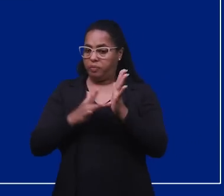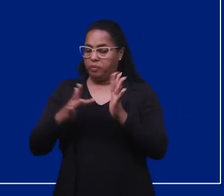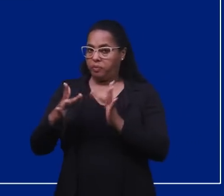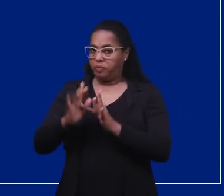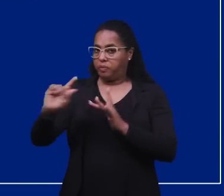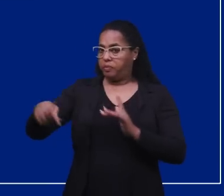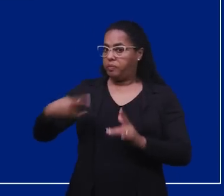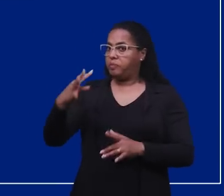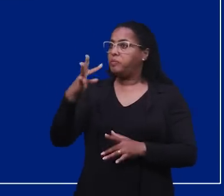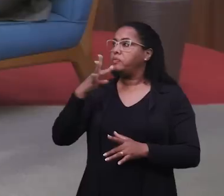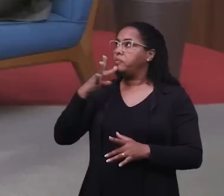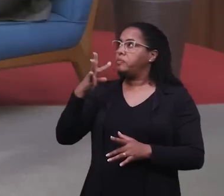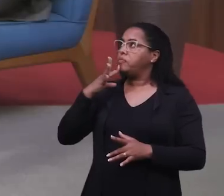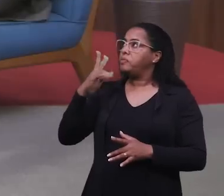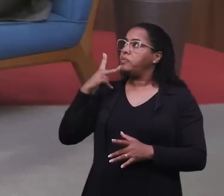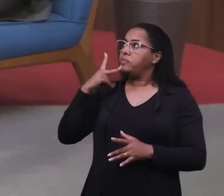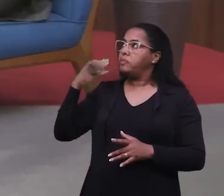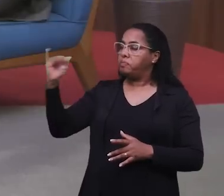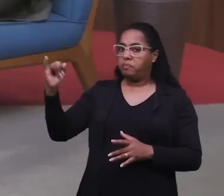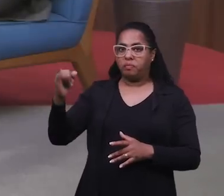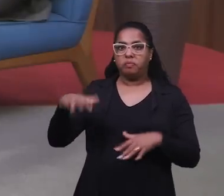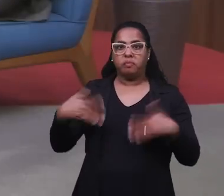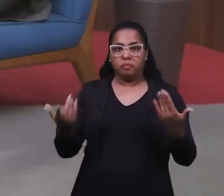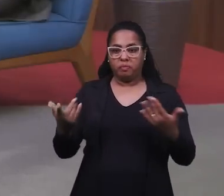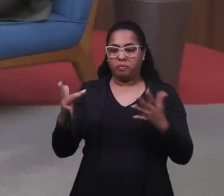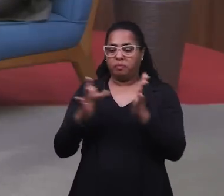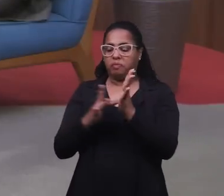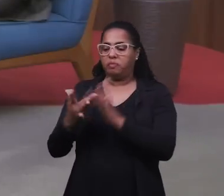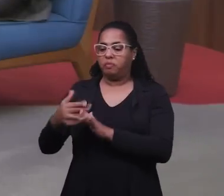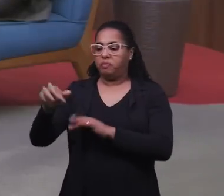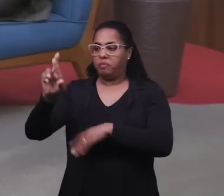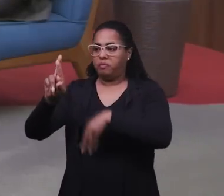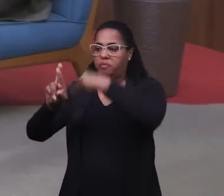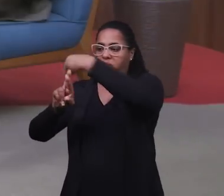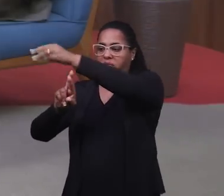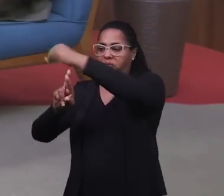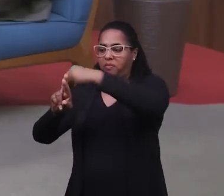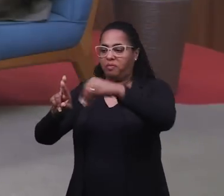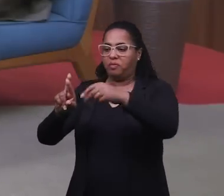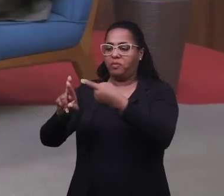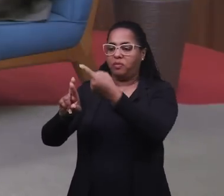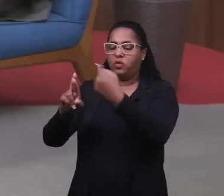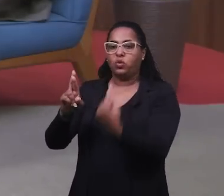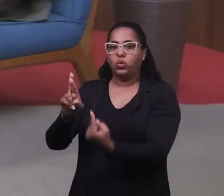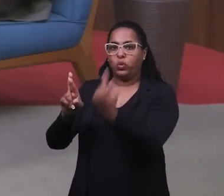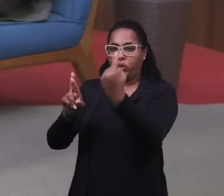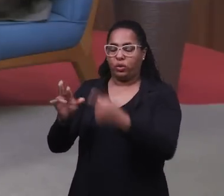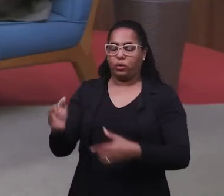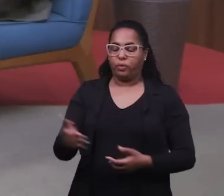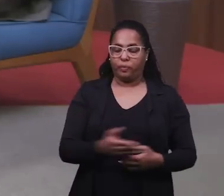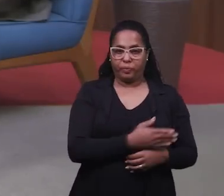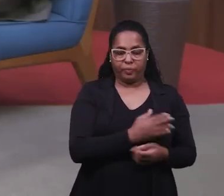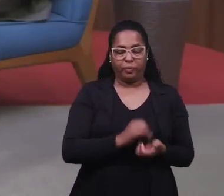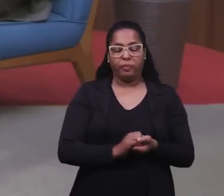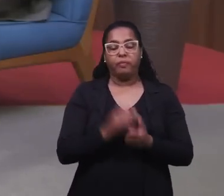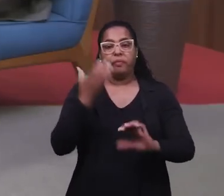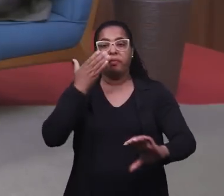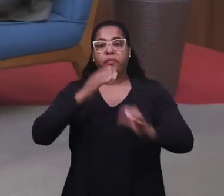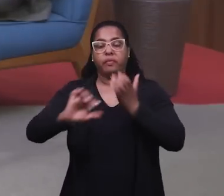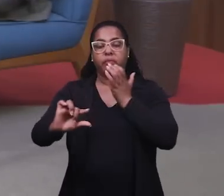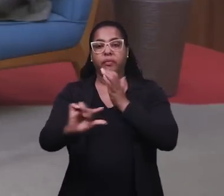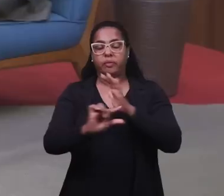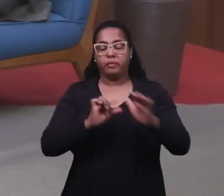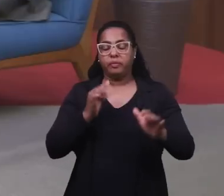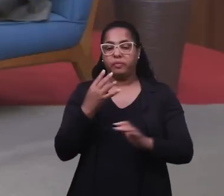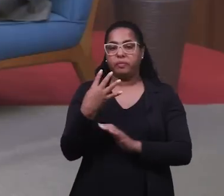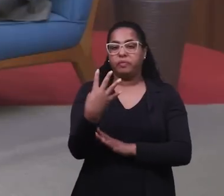por mim. Então está definido isso, né? Bom, Voltando para Cantares, agora no verso de número 4, vamos